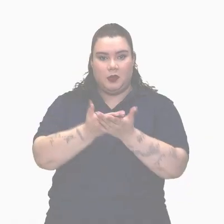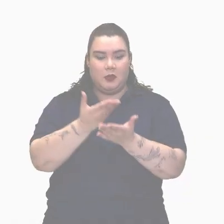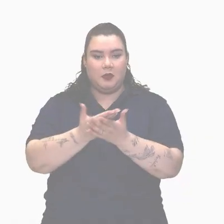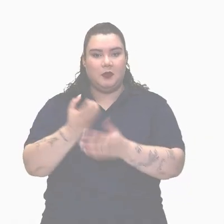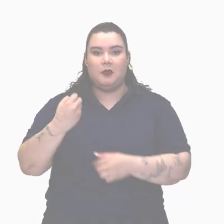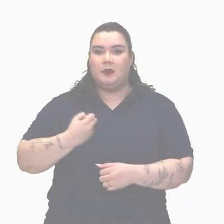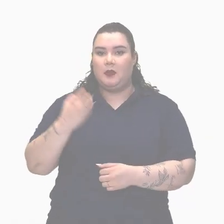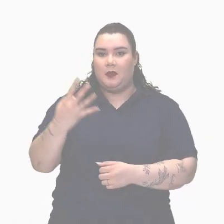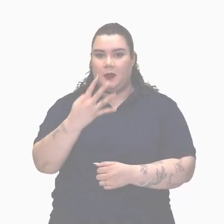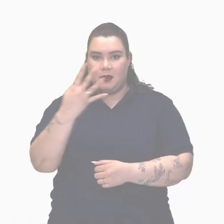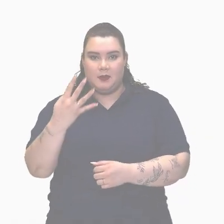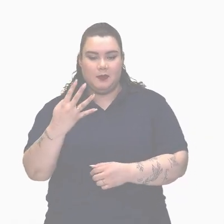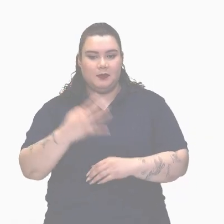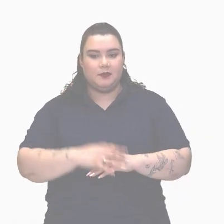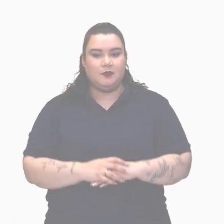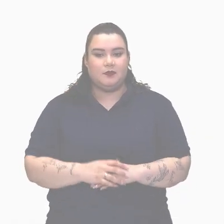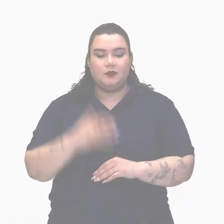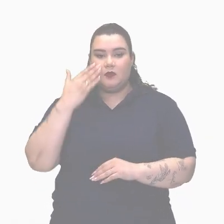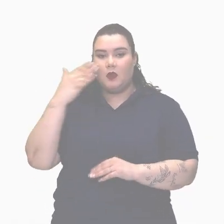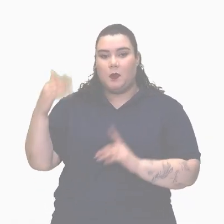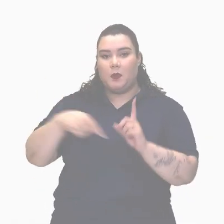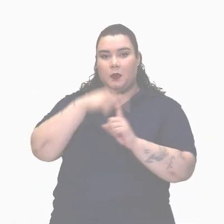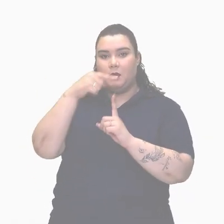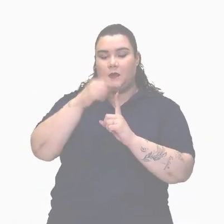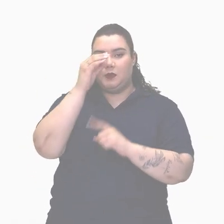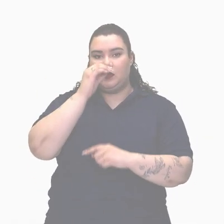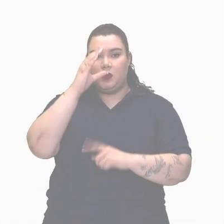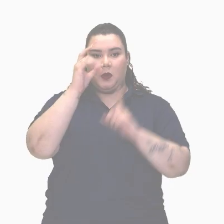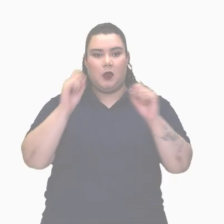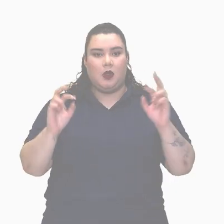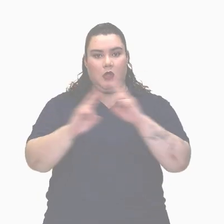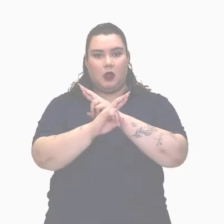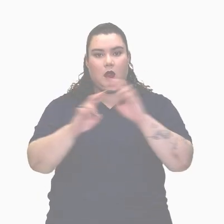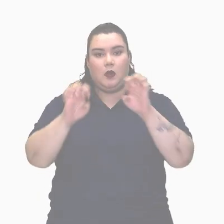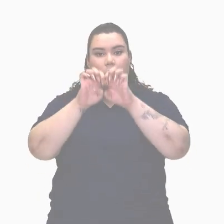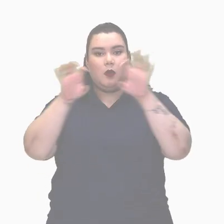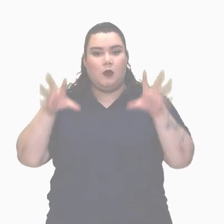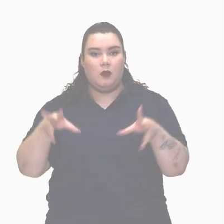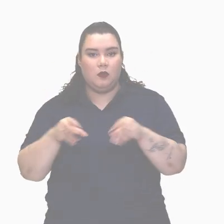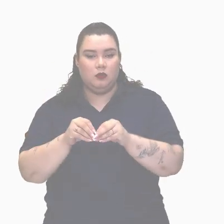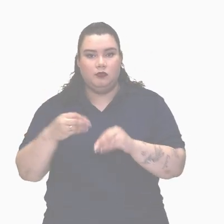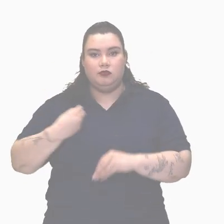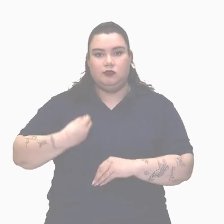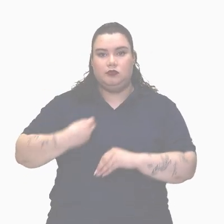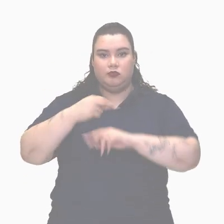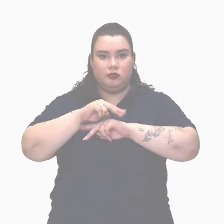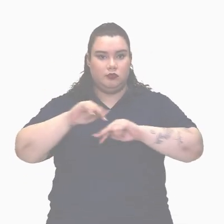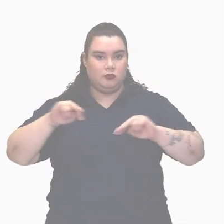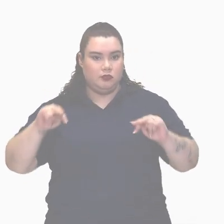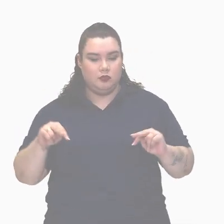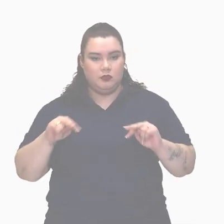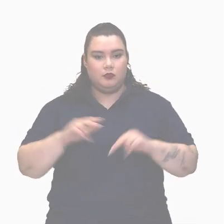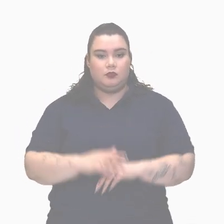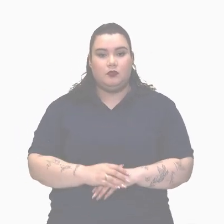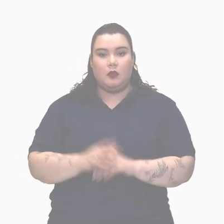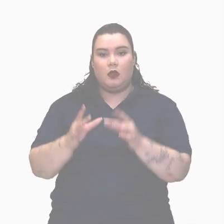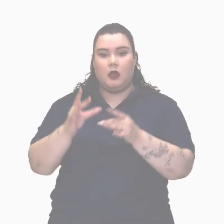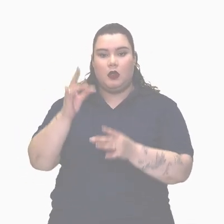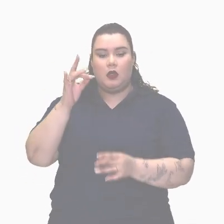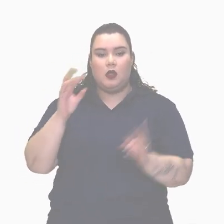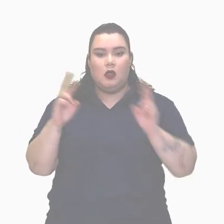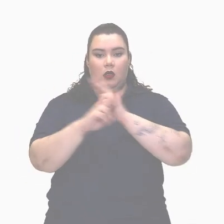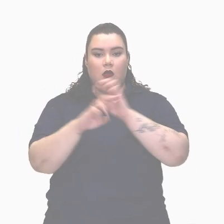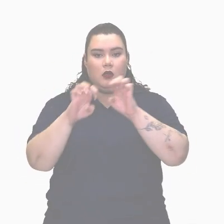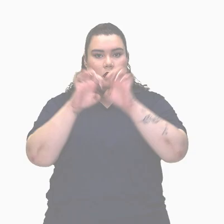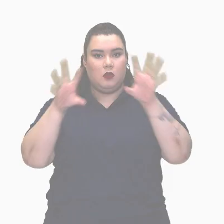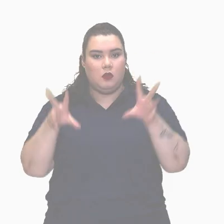4. Objeto de conhecimento, relação ecológica entre seres vivos. Detalhamento,